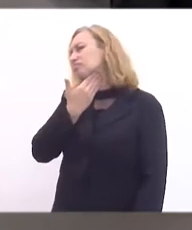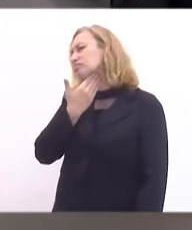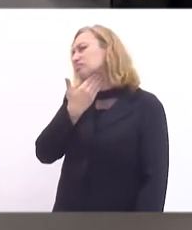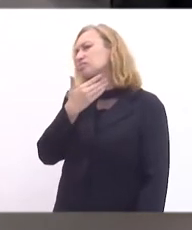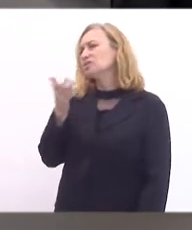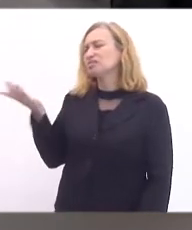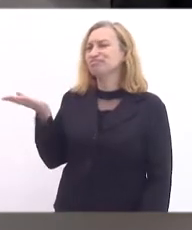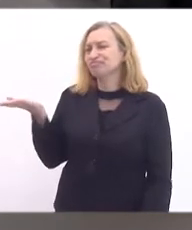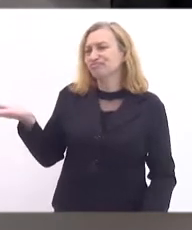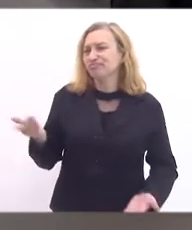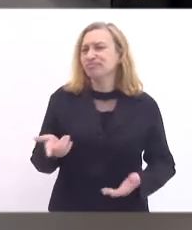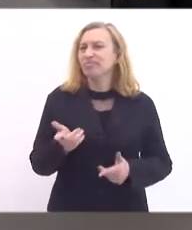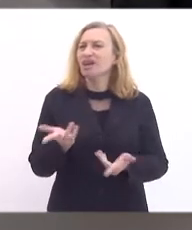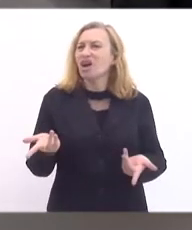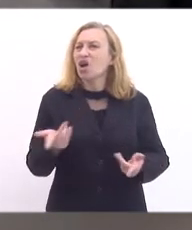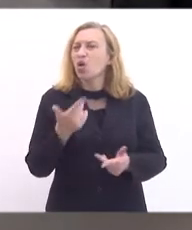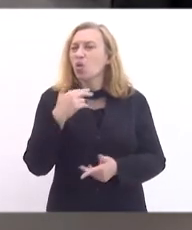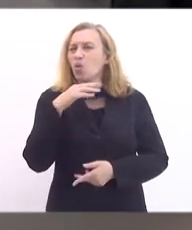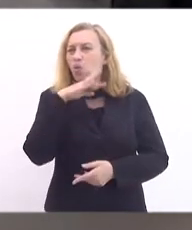que